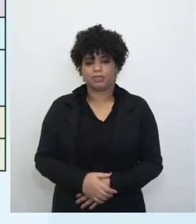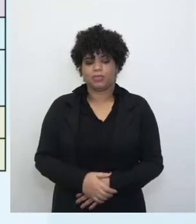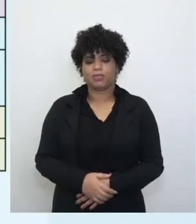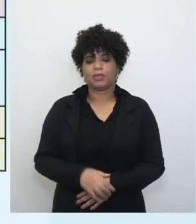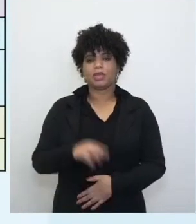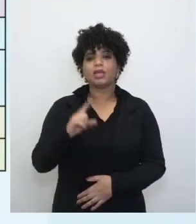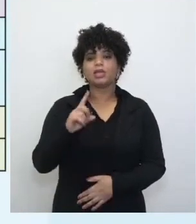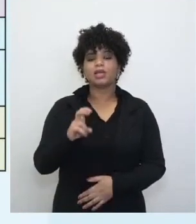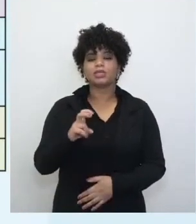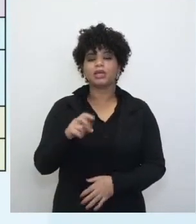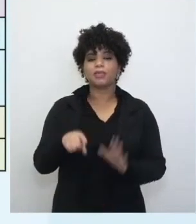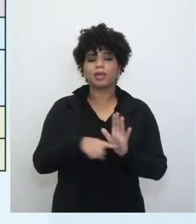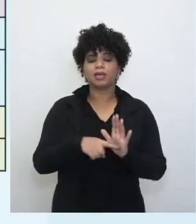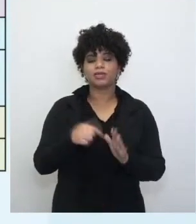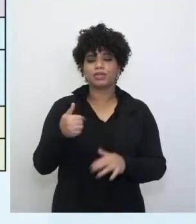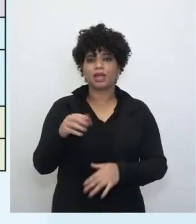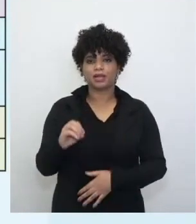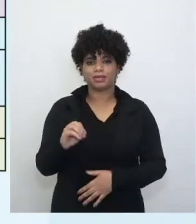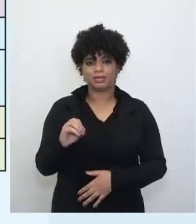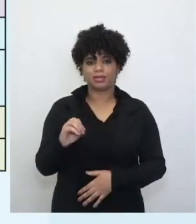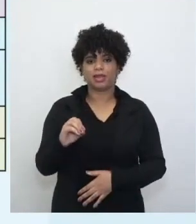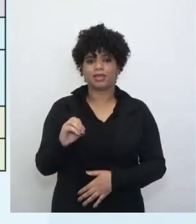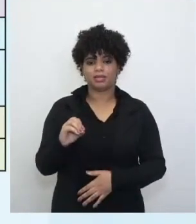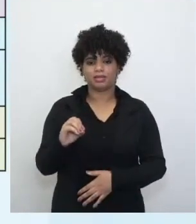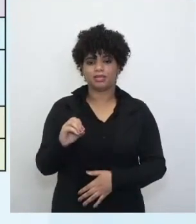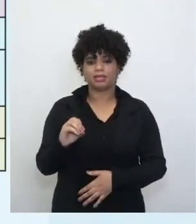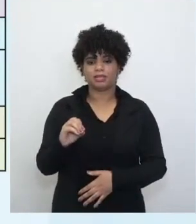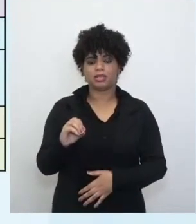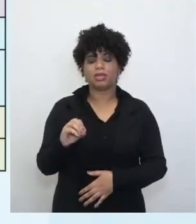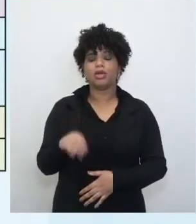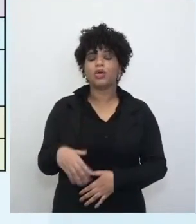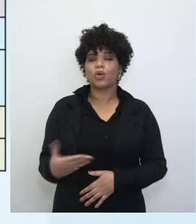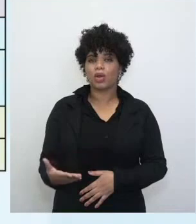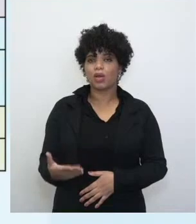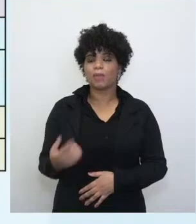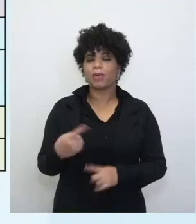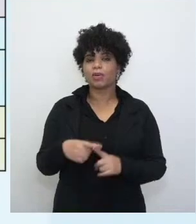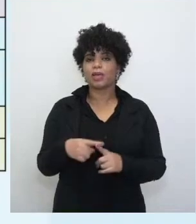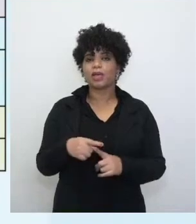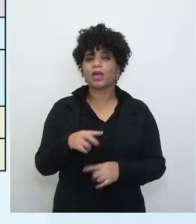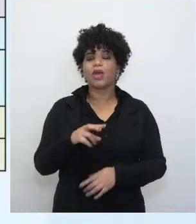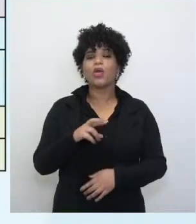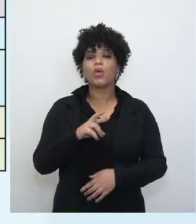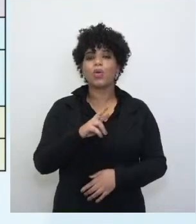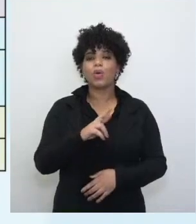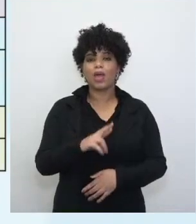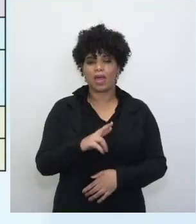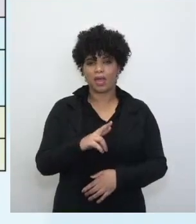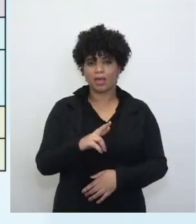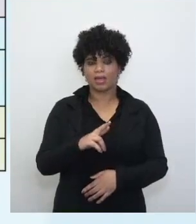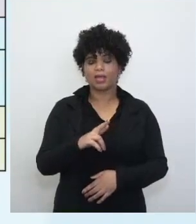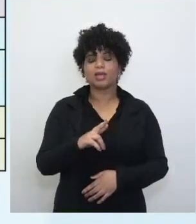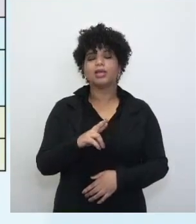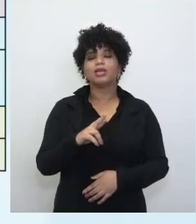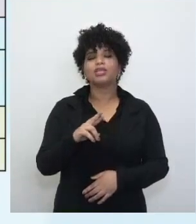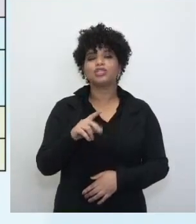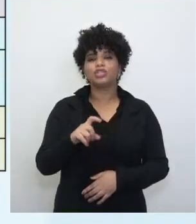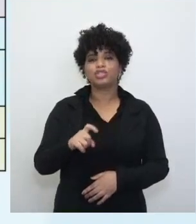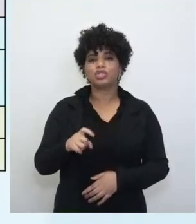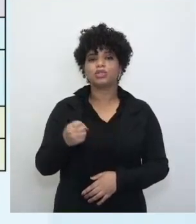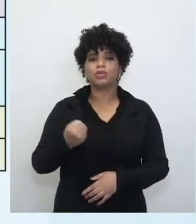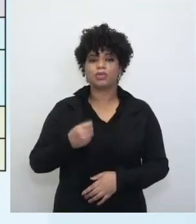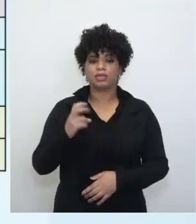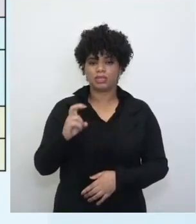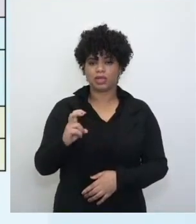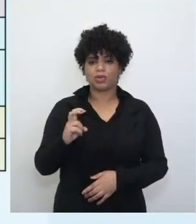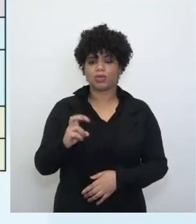que fazer essa conta. 15 tira 10, sobra 5. Quer dizer que meu R de x é 5. E o nosso polinômio Q de x?